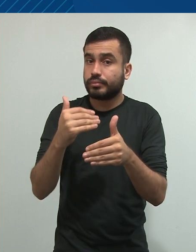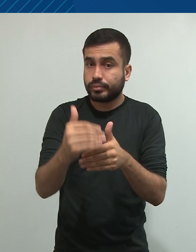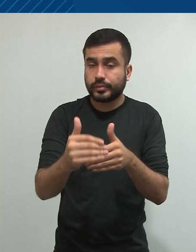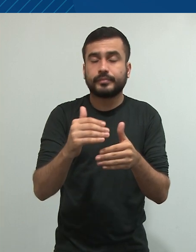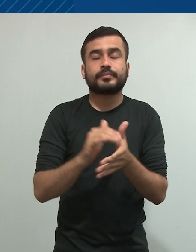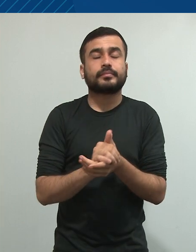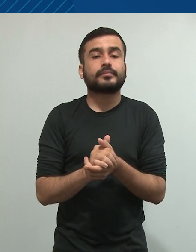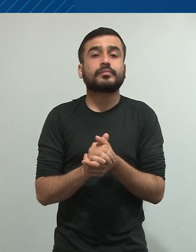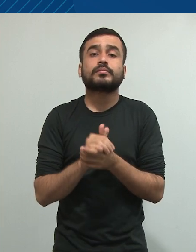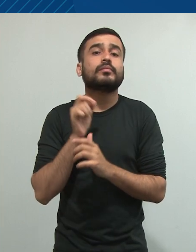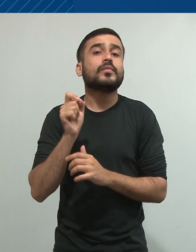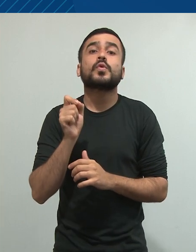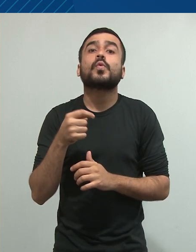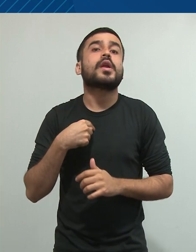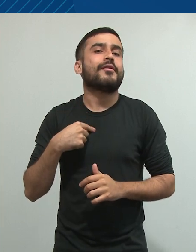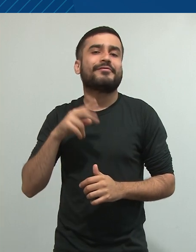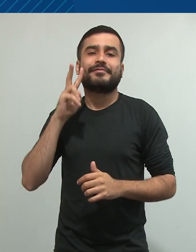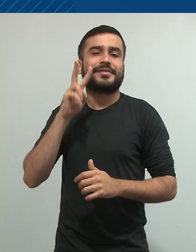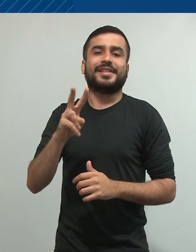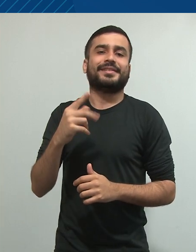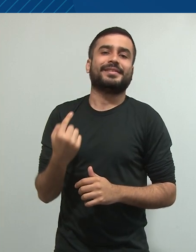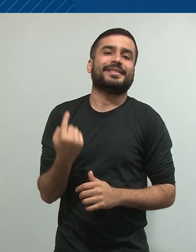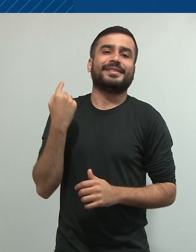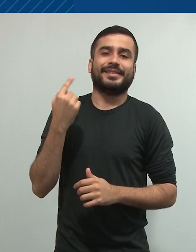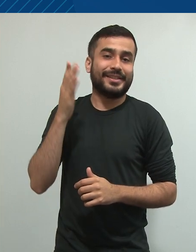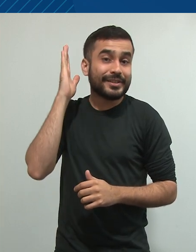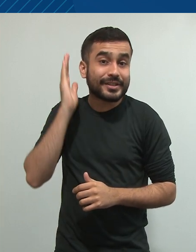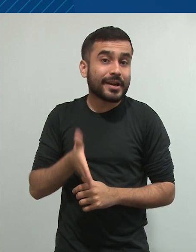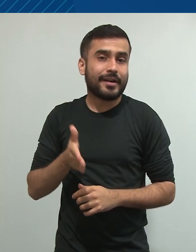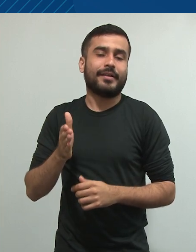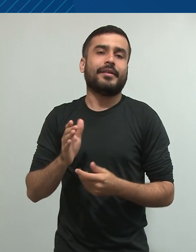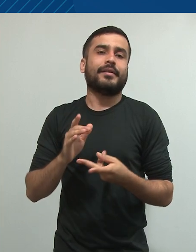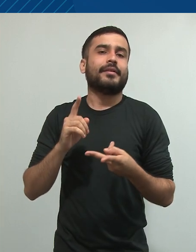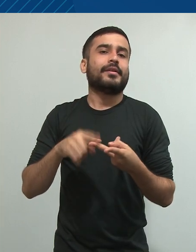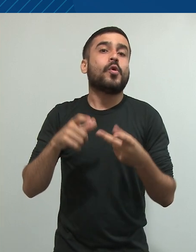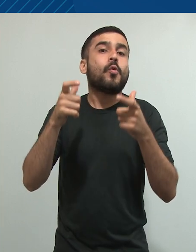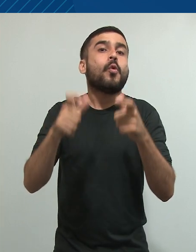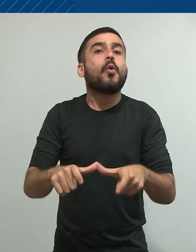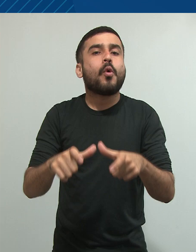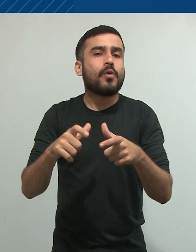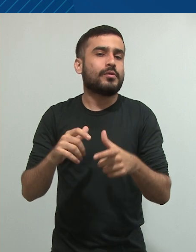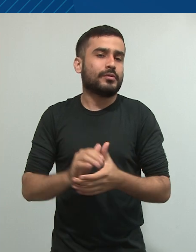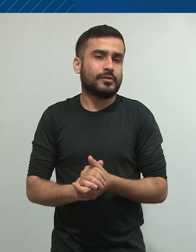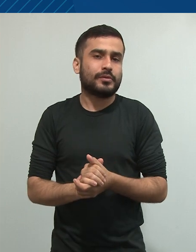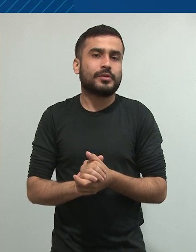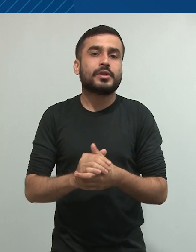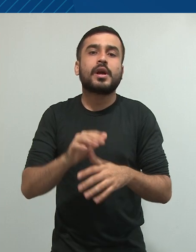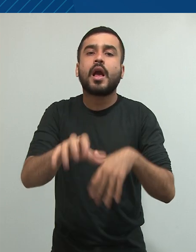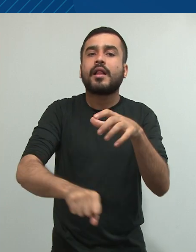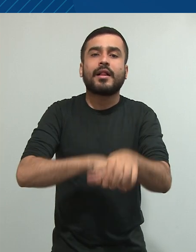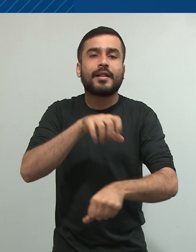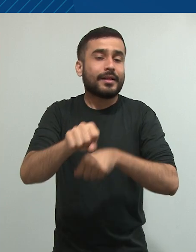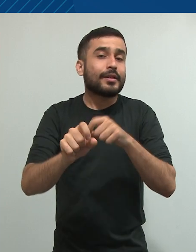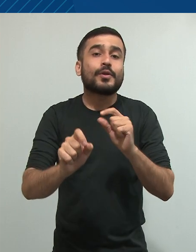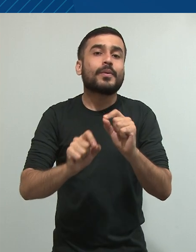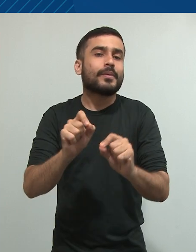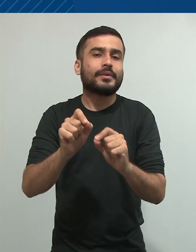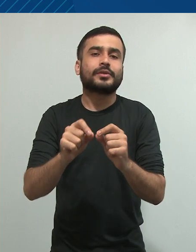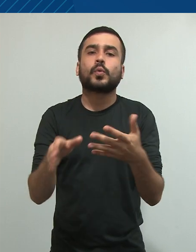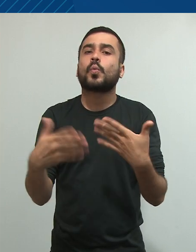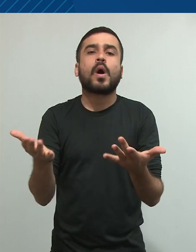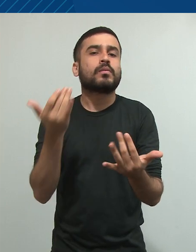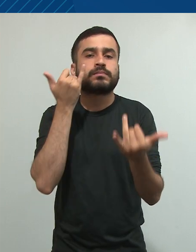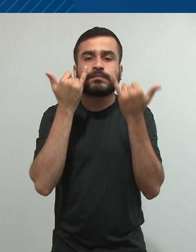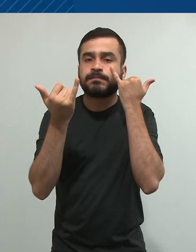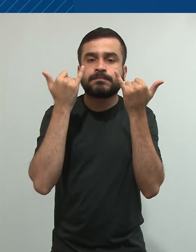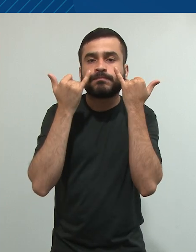textualmente. O que eu vi naquele lugar da pesquisa, naquele loco de pesquisa, o que foi que a gente coletou e